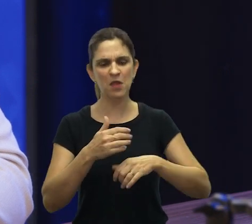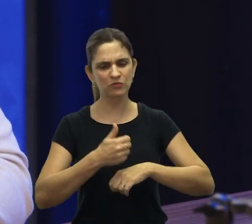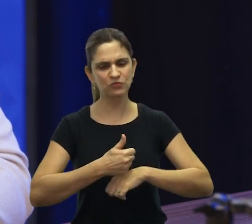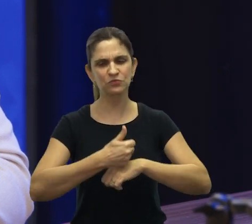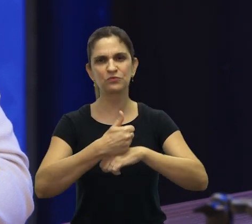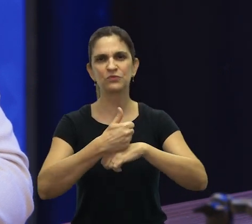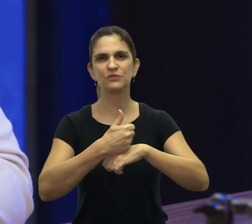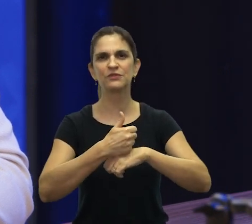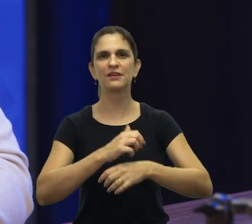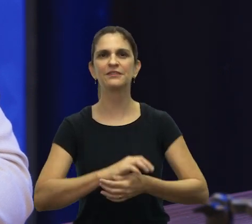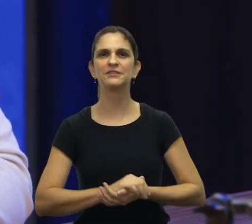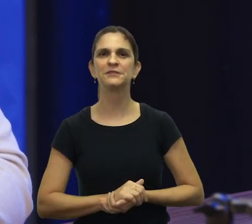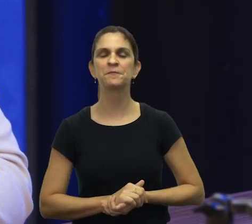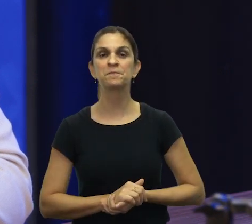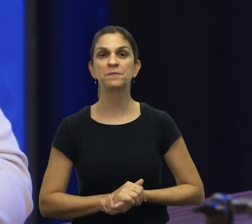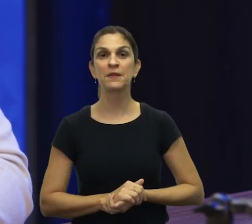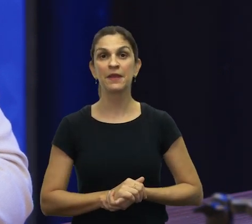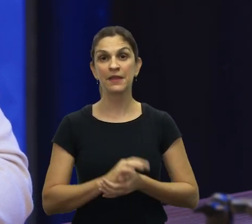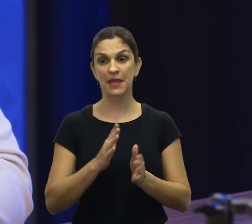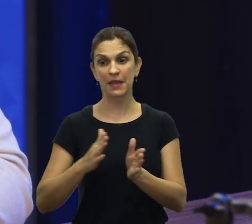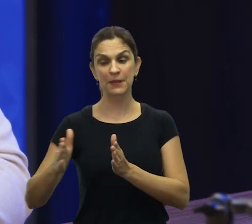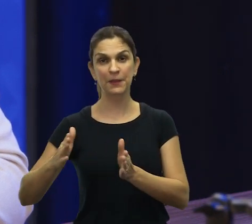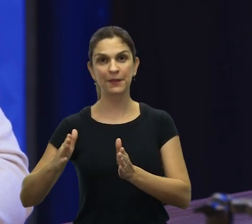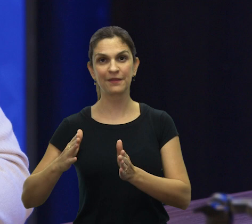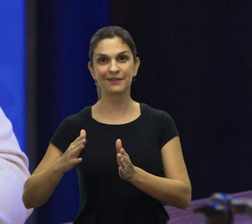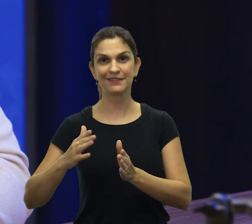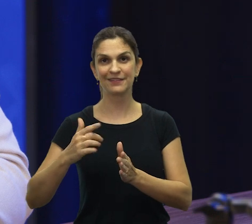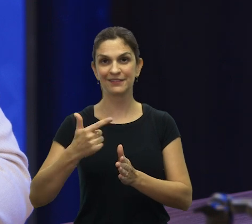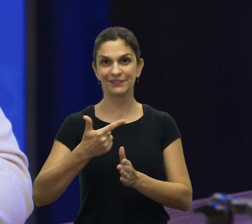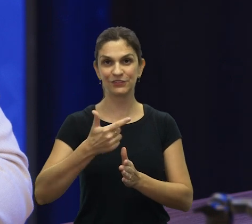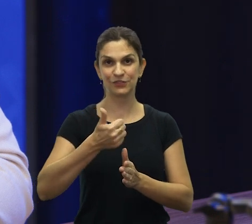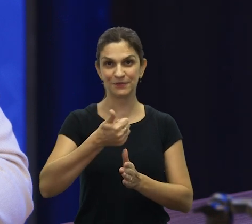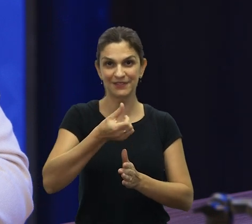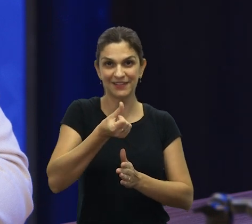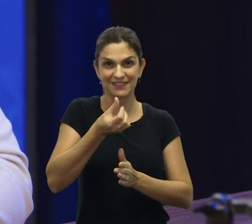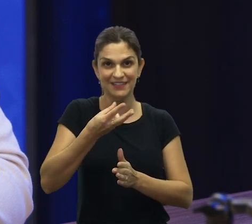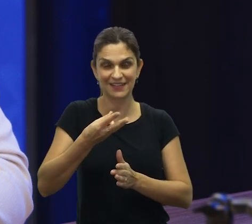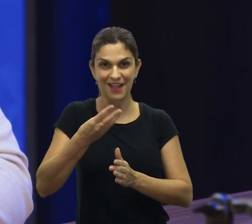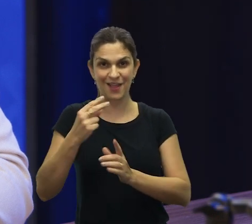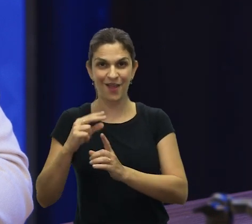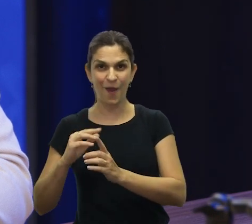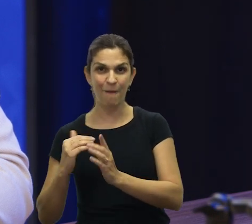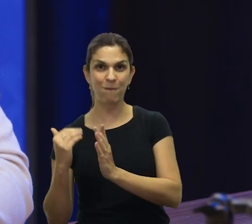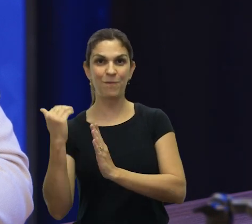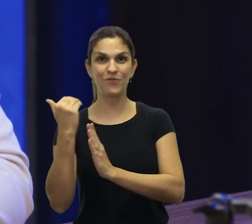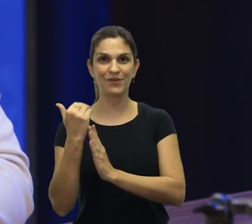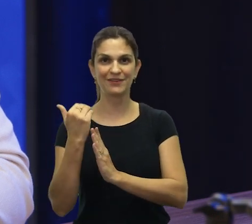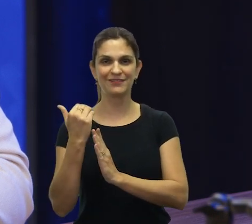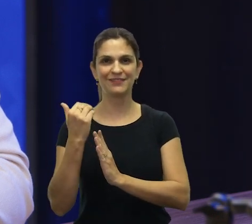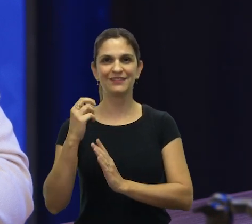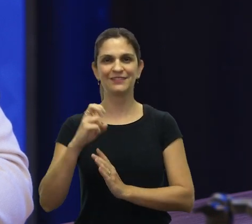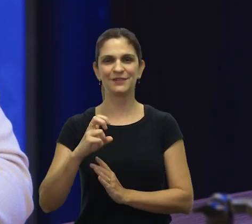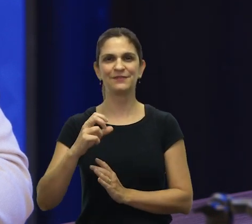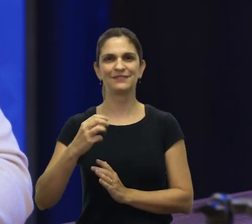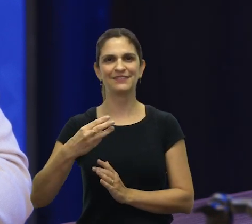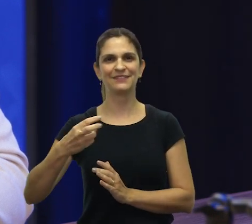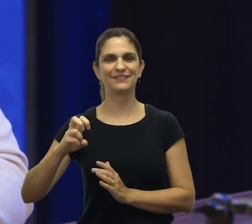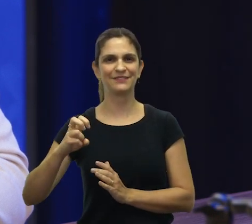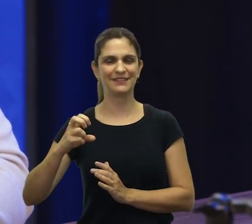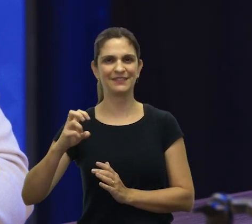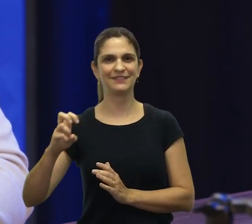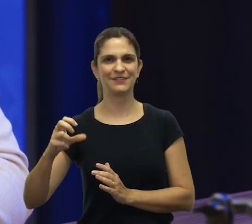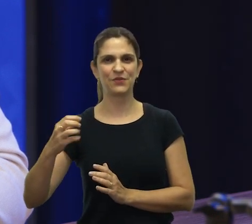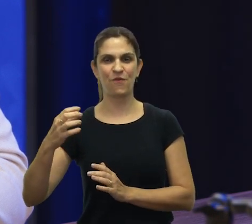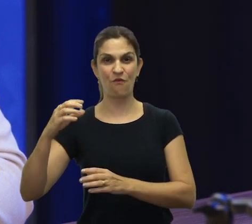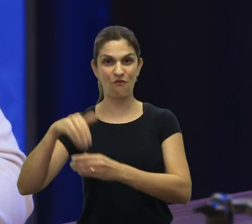melhor. E quando veio o resultado das urnas, a gente passou de 2.163 para 5.355